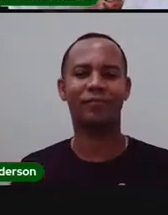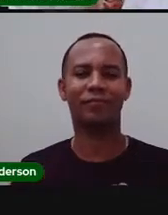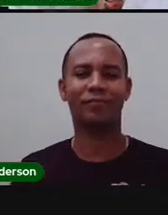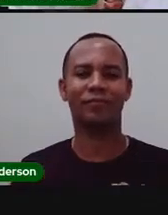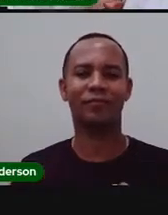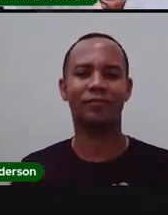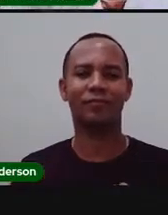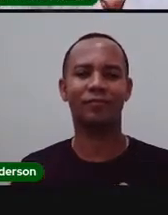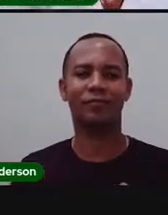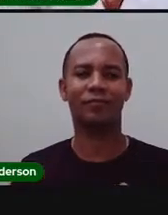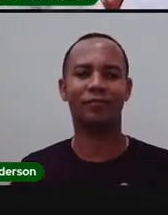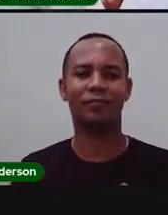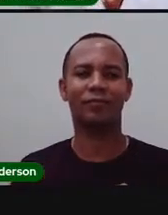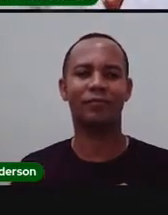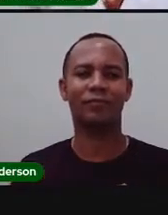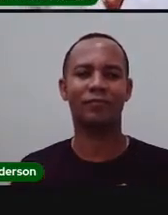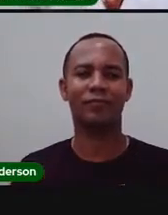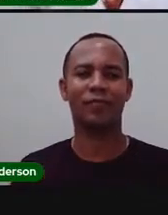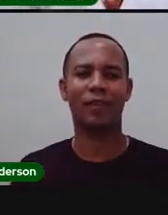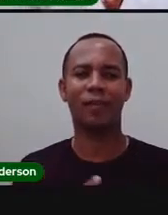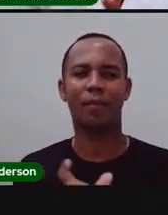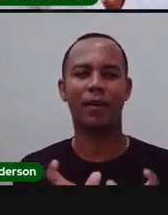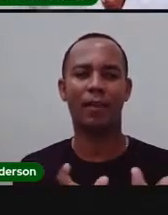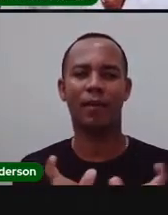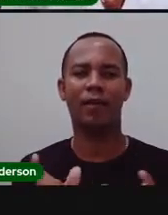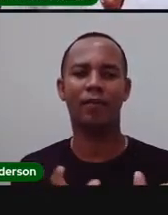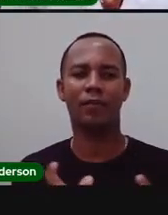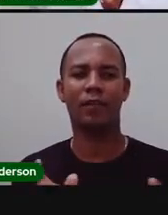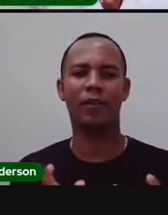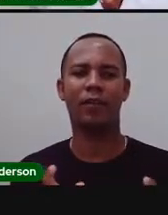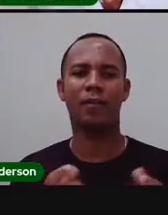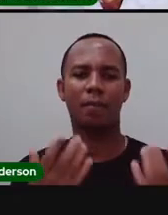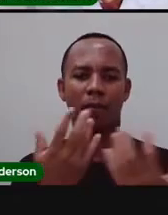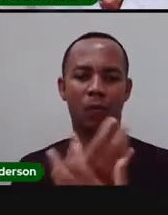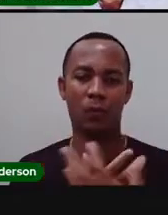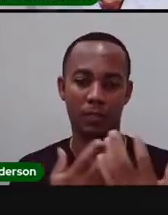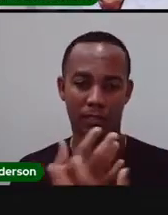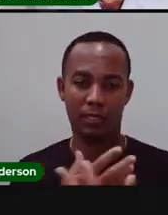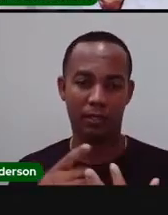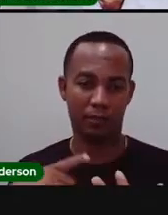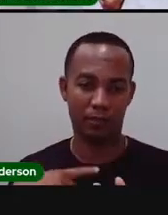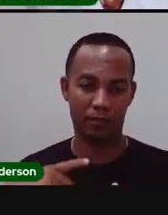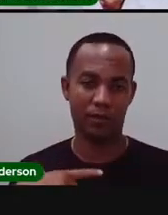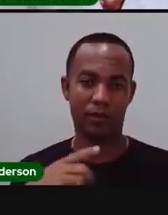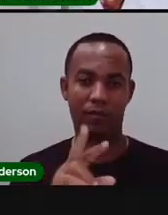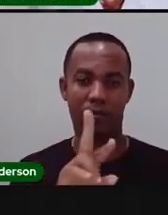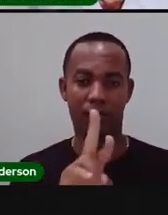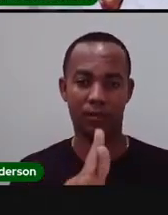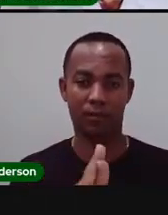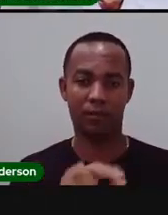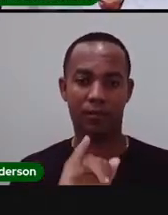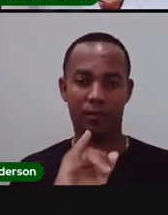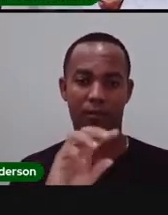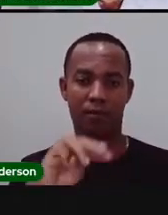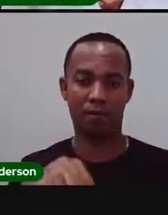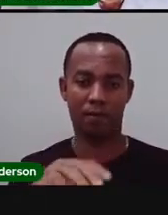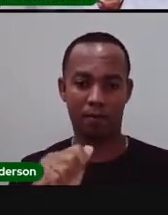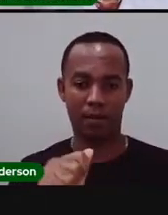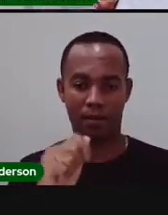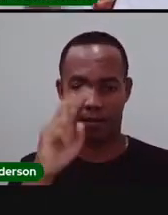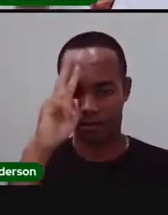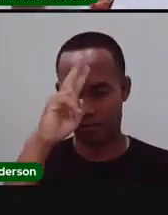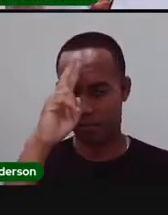né? Algumas palavras da música apresentam rima. Lembra o que a Pró falou sobre